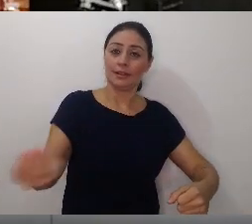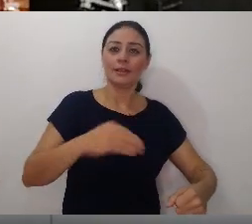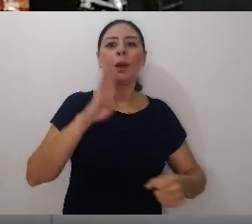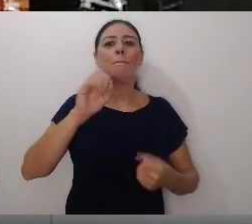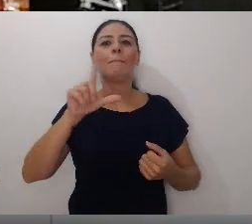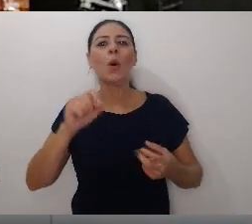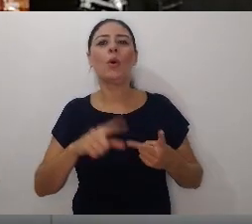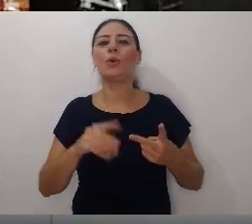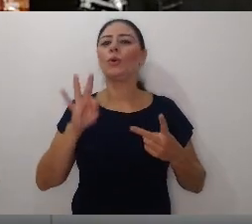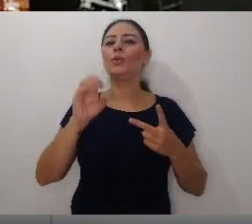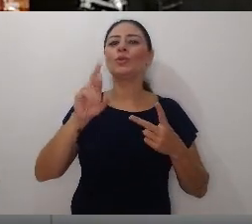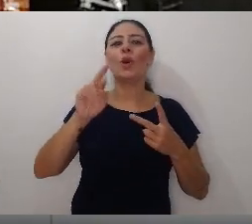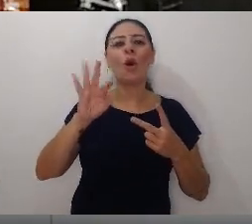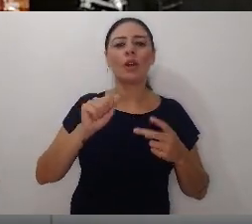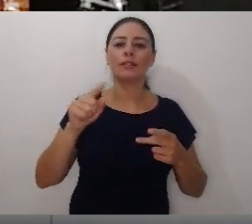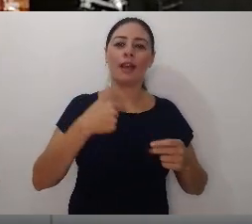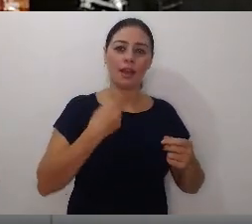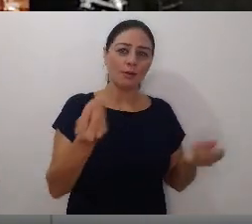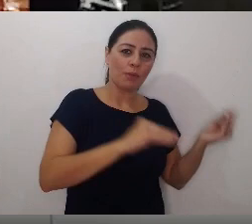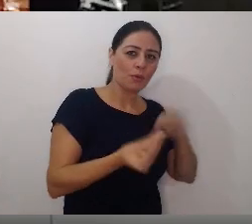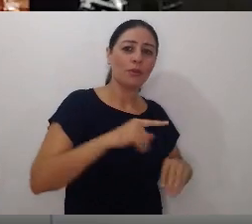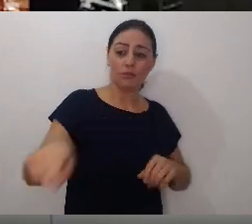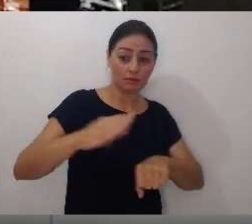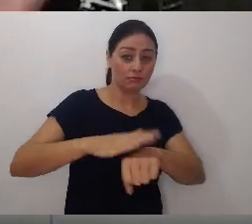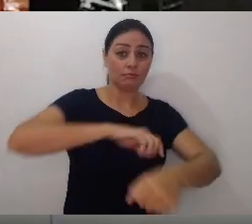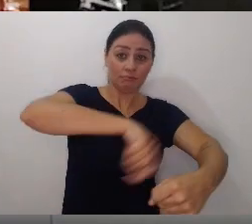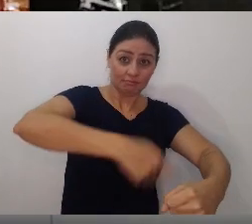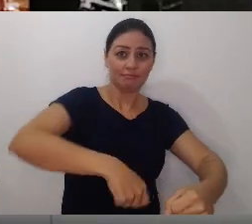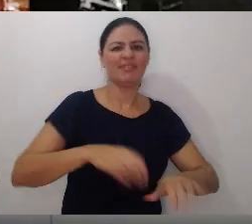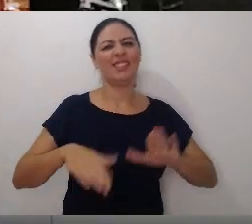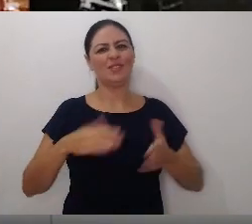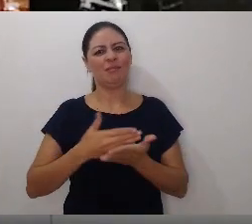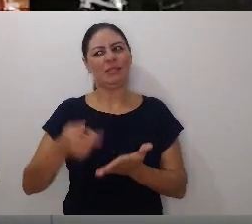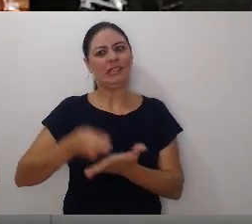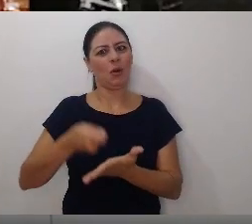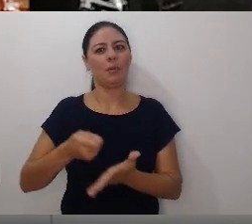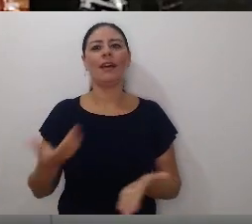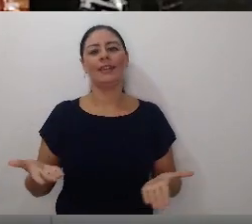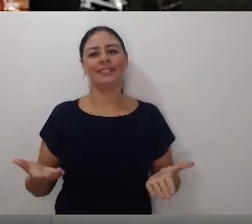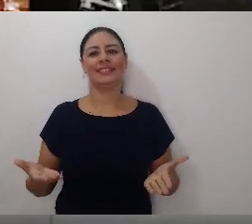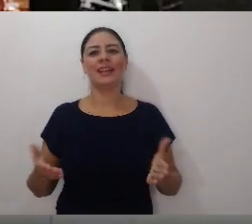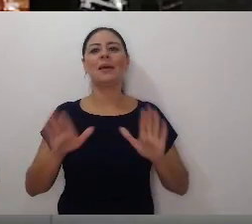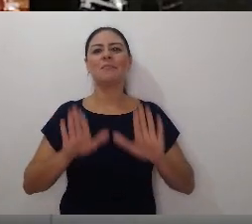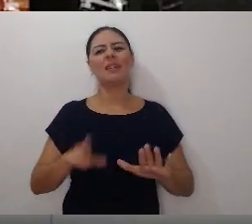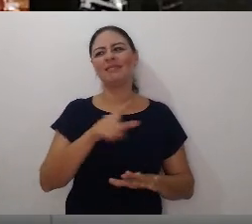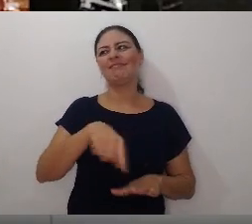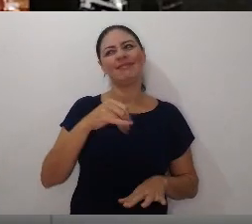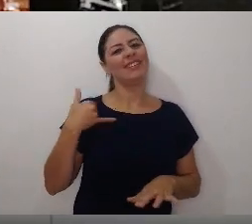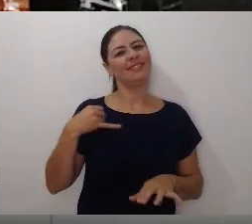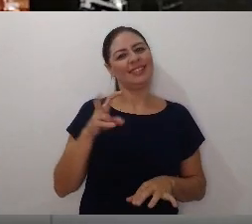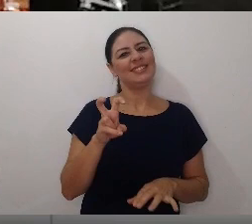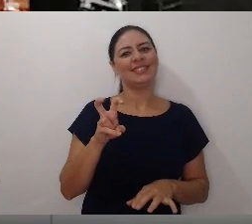domésticas, chamar eles para mexer, colocar uma coisa para eles mexerem enquanto a gente está fazendo outra coisa, um bolo, uma torta, alguma coisa.